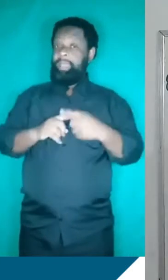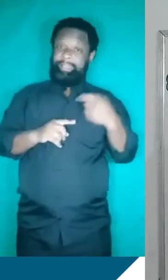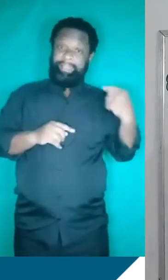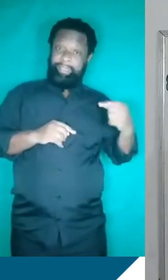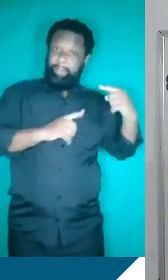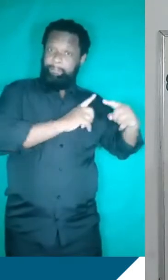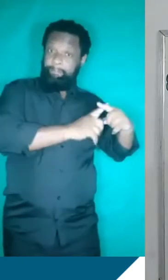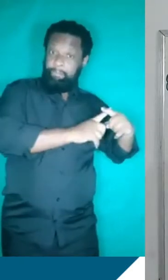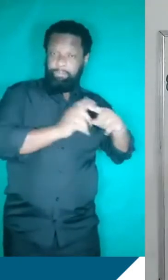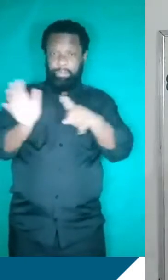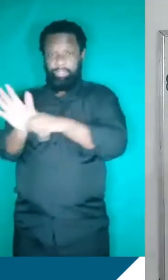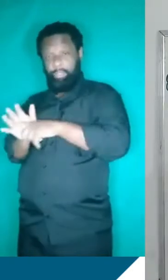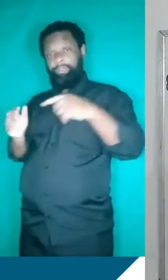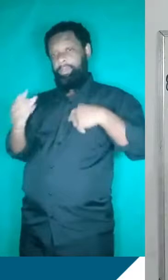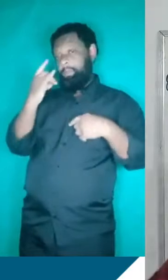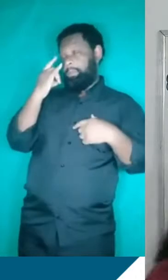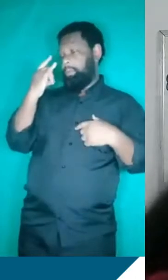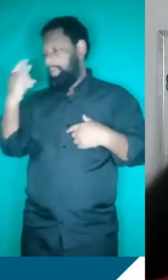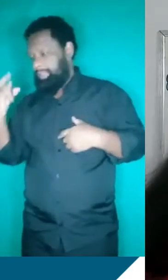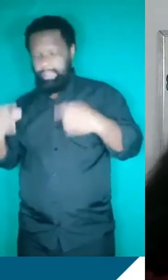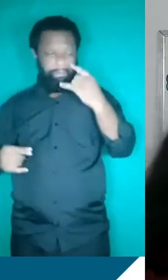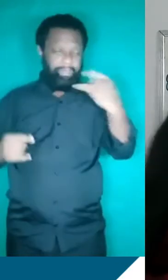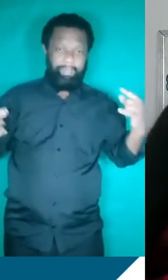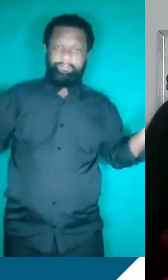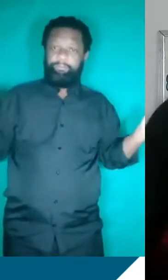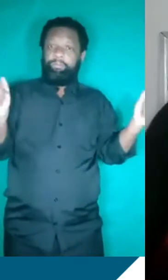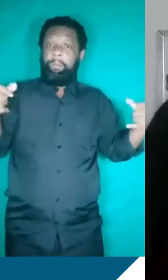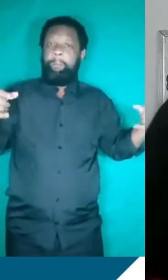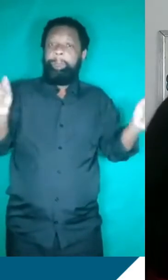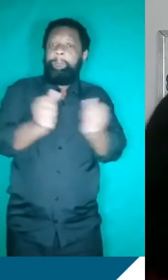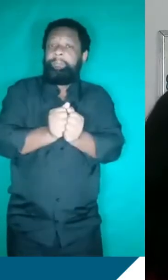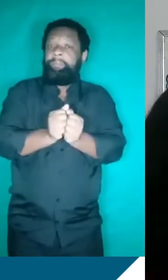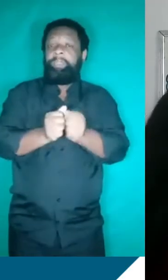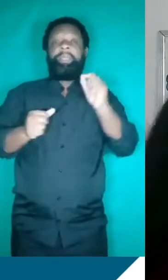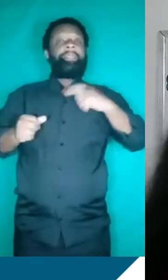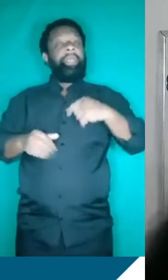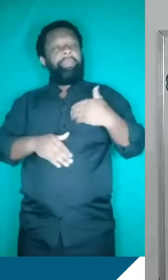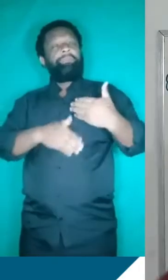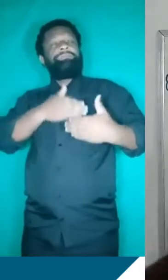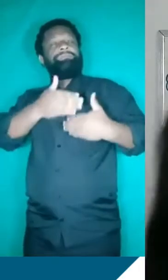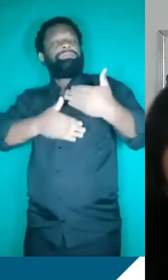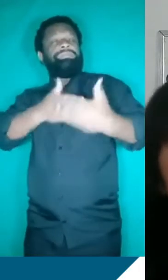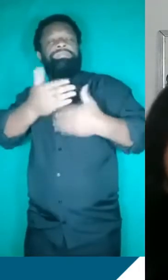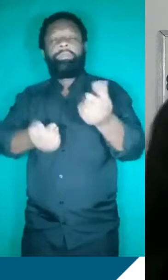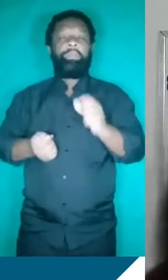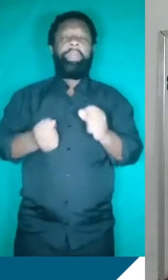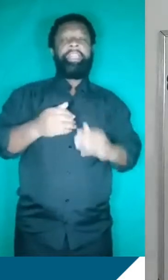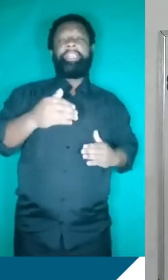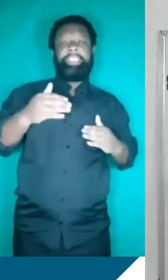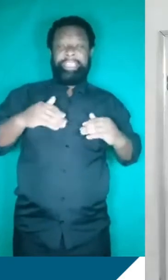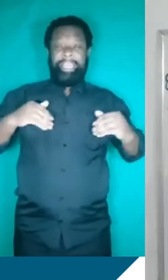sinais opostos, a tendência é que eles se atraiam. E acontece nessa situação um processo, pessoal,